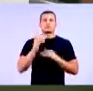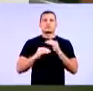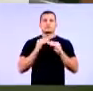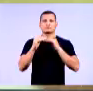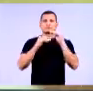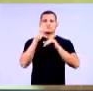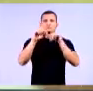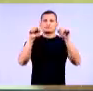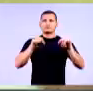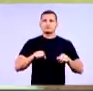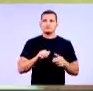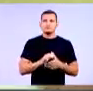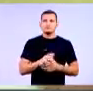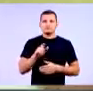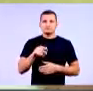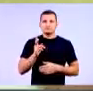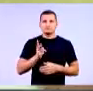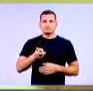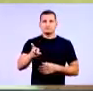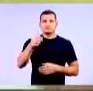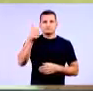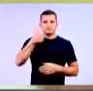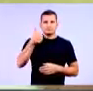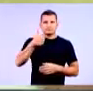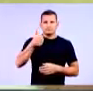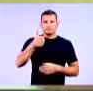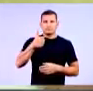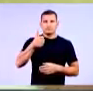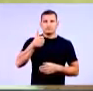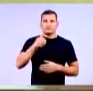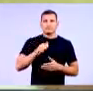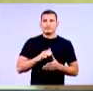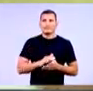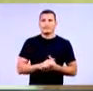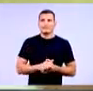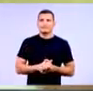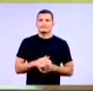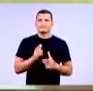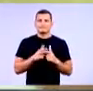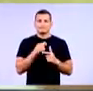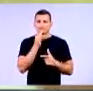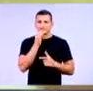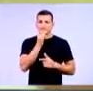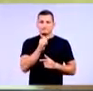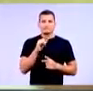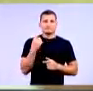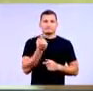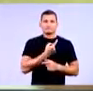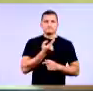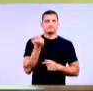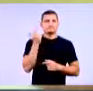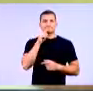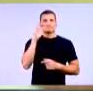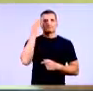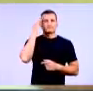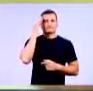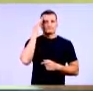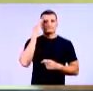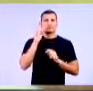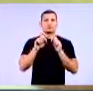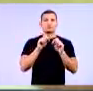É sempre a primeira, né, professor? Normalmente. Porque se nós não conseguimos entender